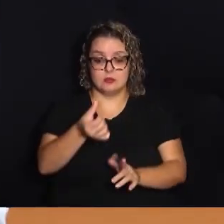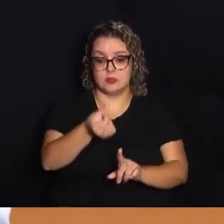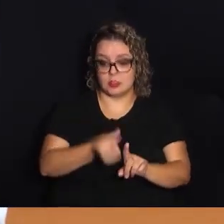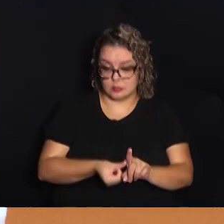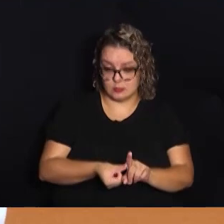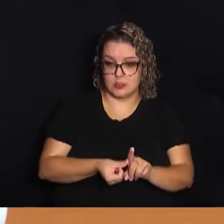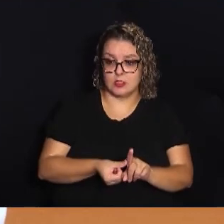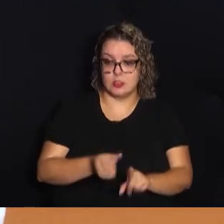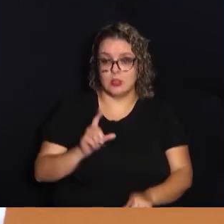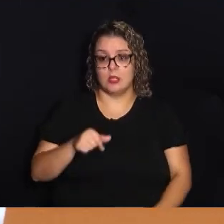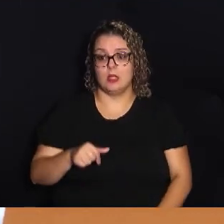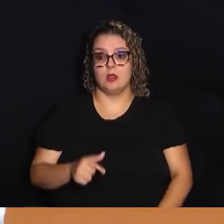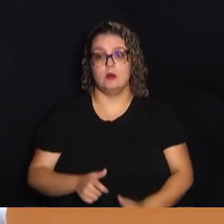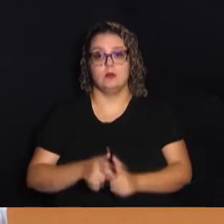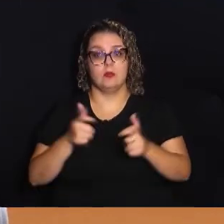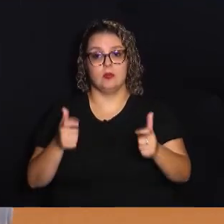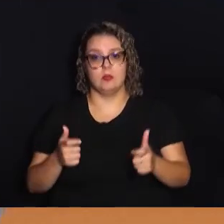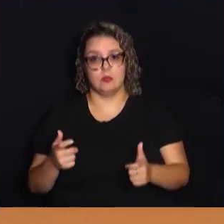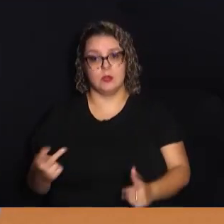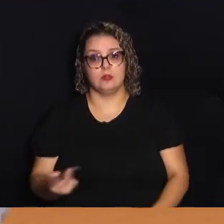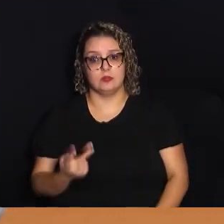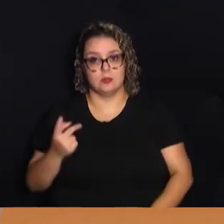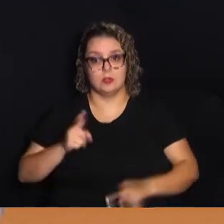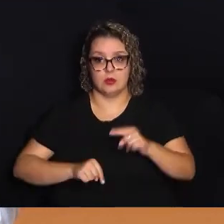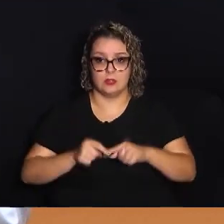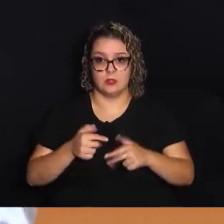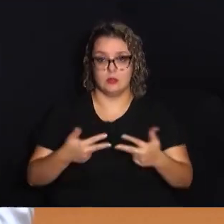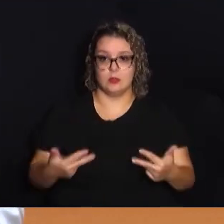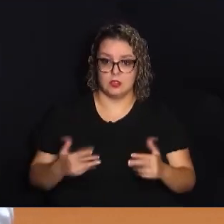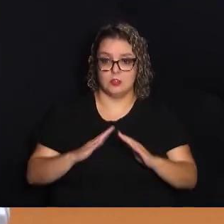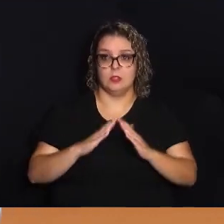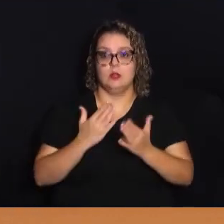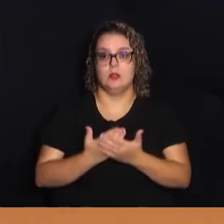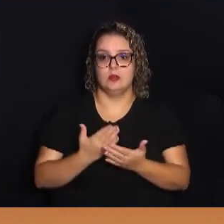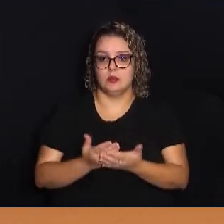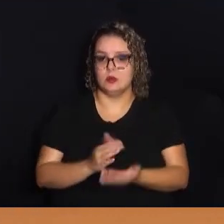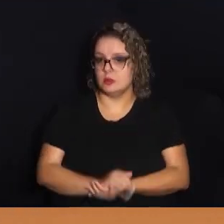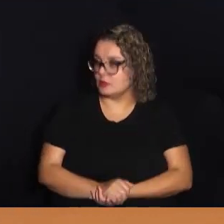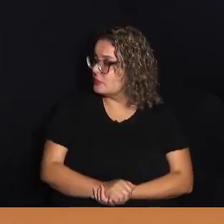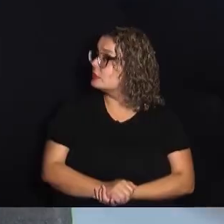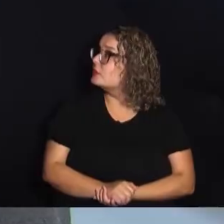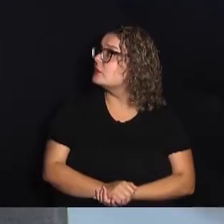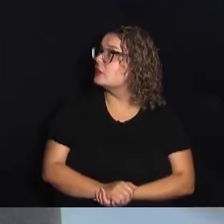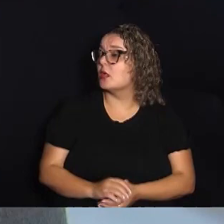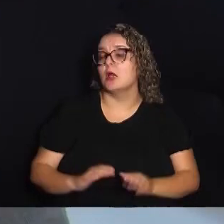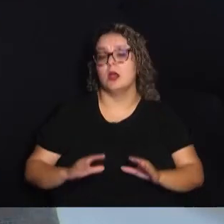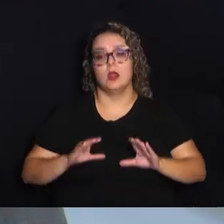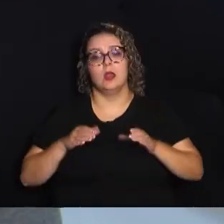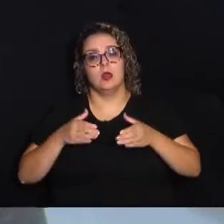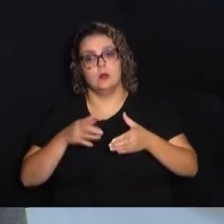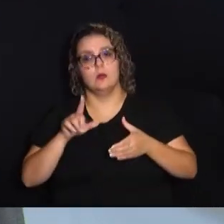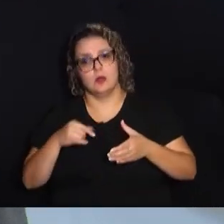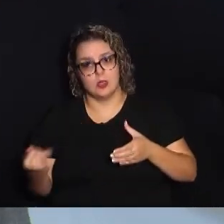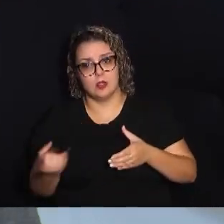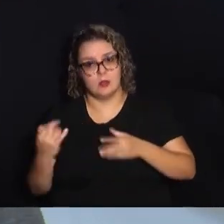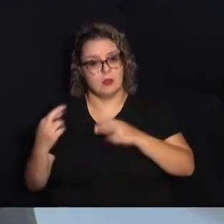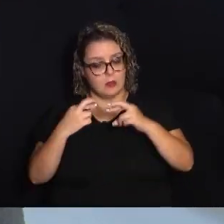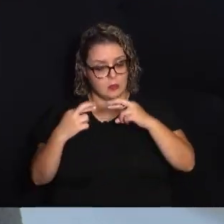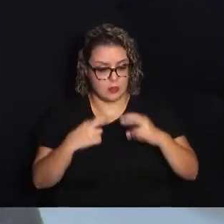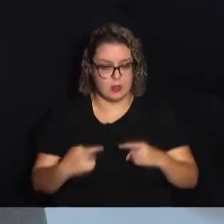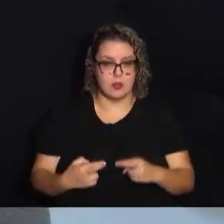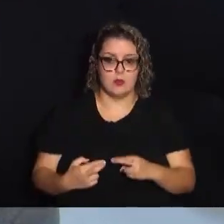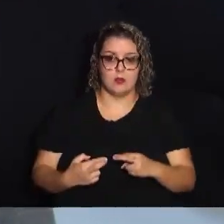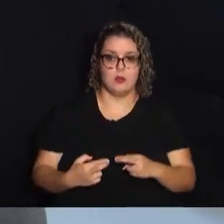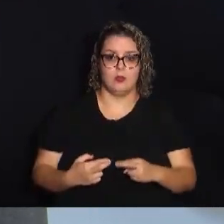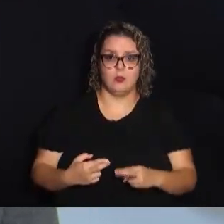tratados nesse primeiro semestre será o aumento do valor dos materiais escolares que a comissão também é